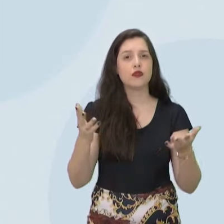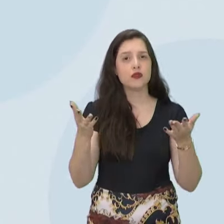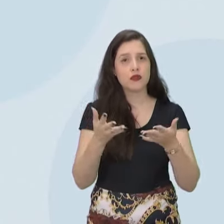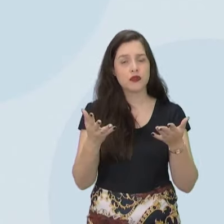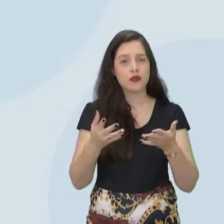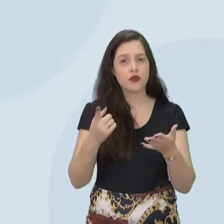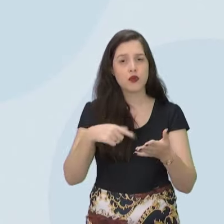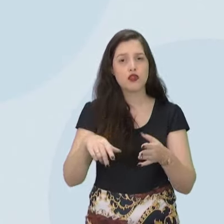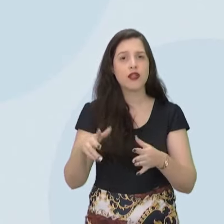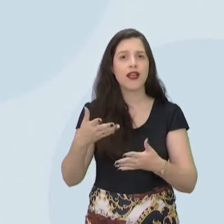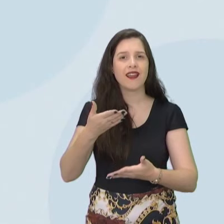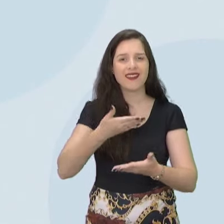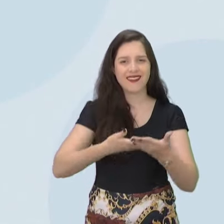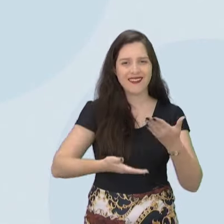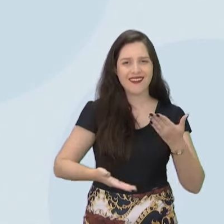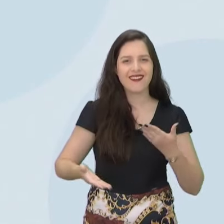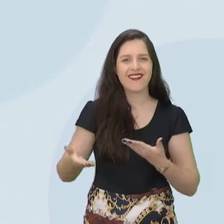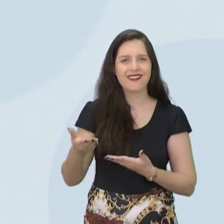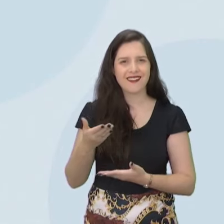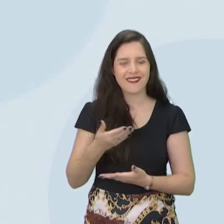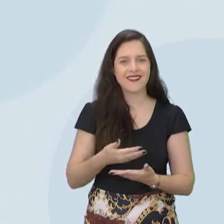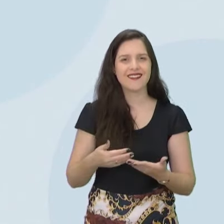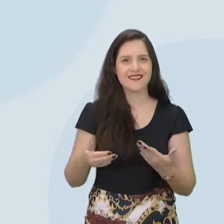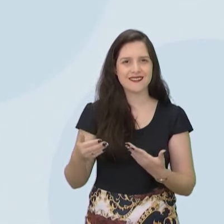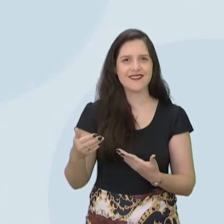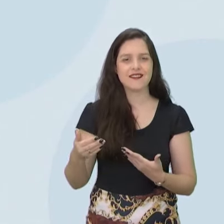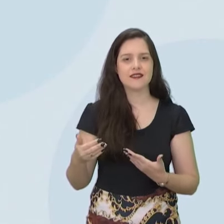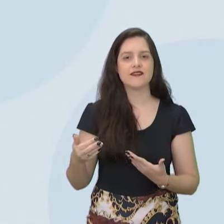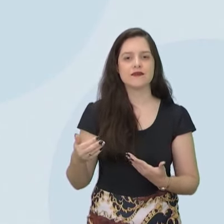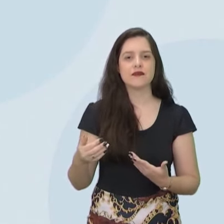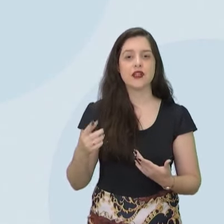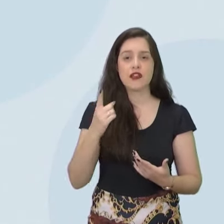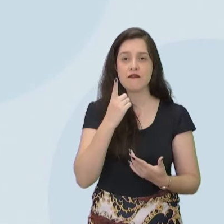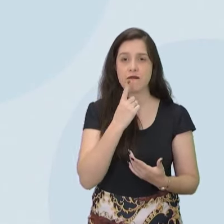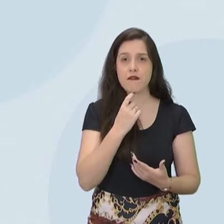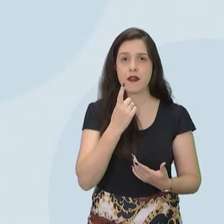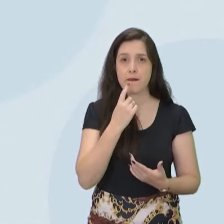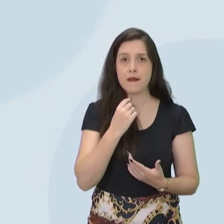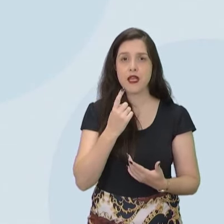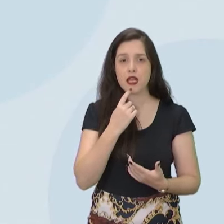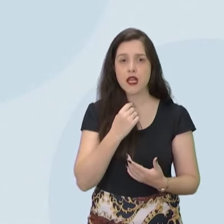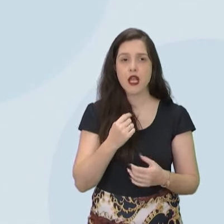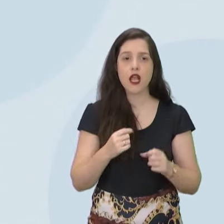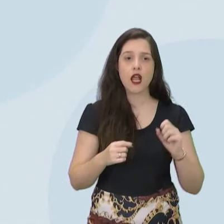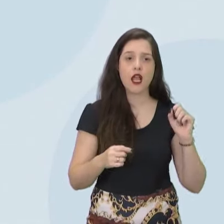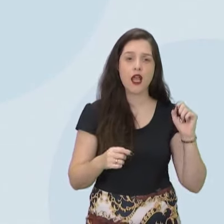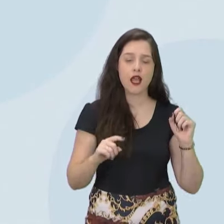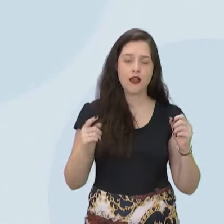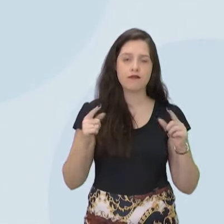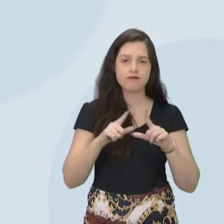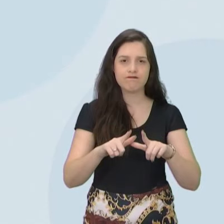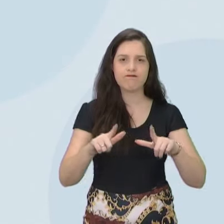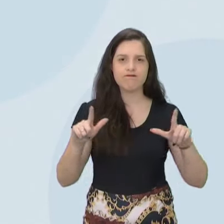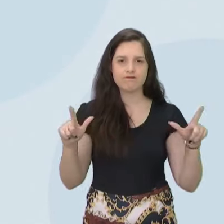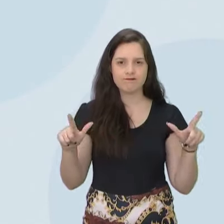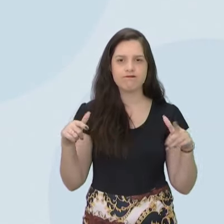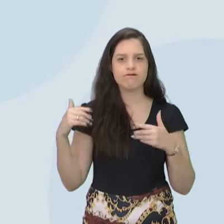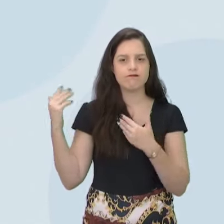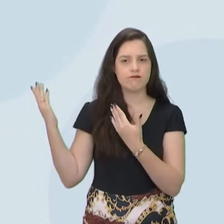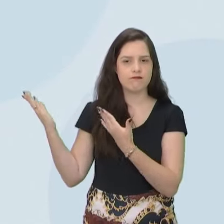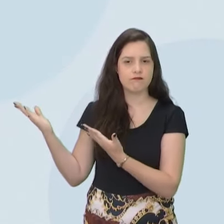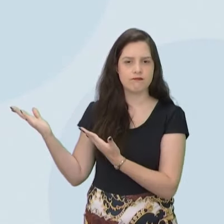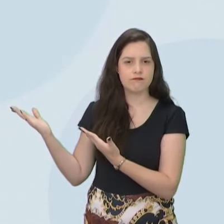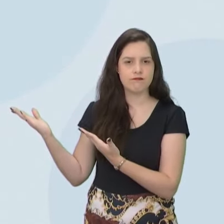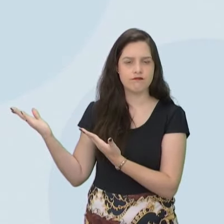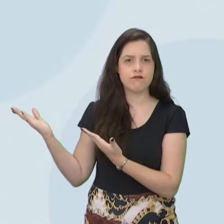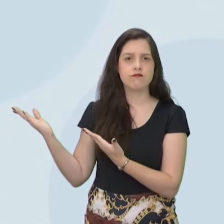na Integração, que está em azulzinho, né, está circulado em vermelho, mas ele está em azul aí na tela, que